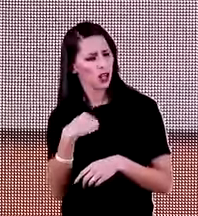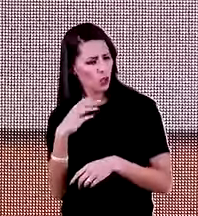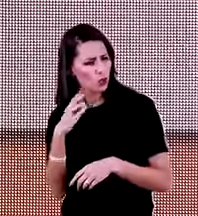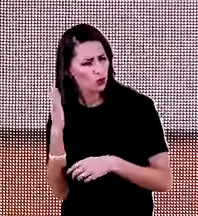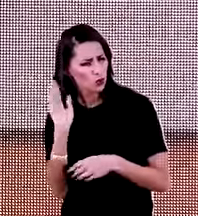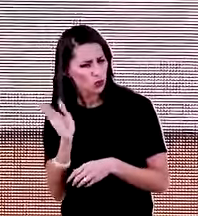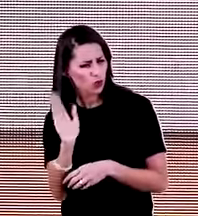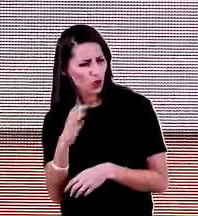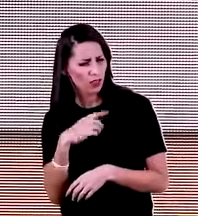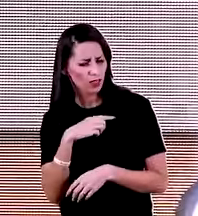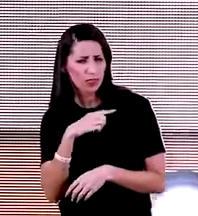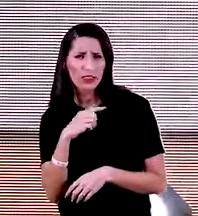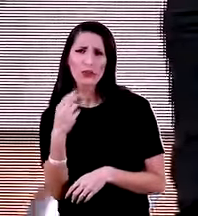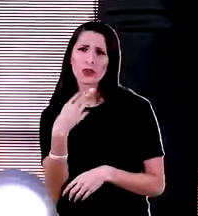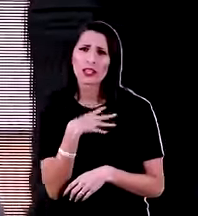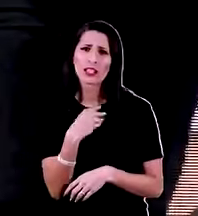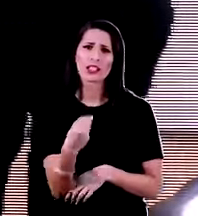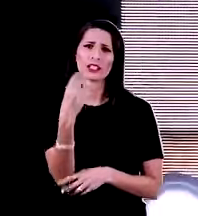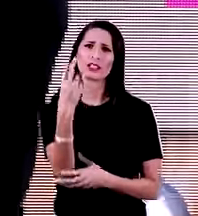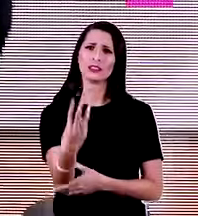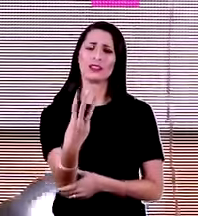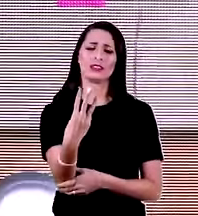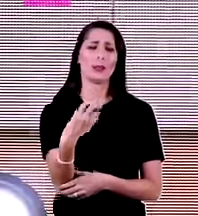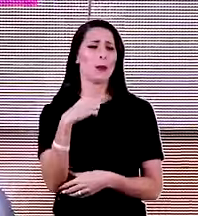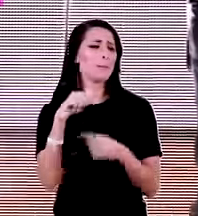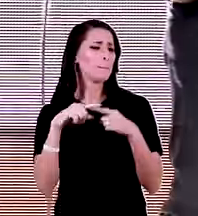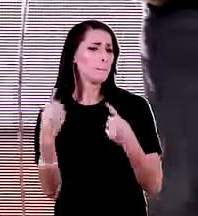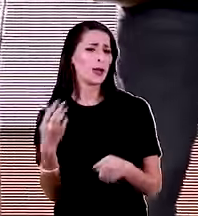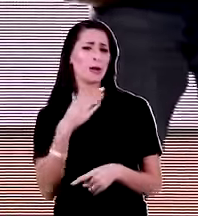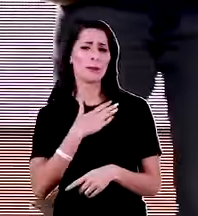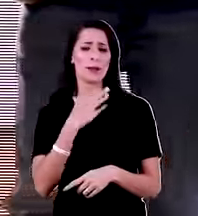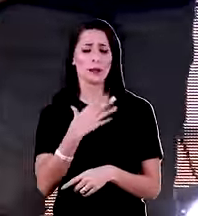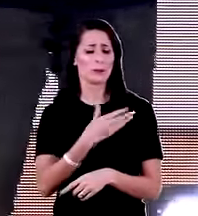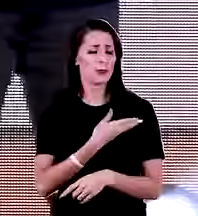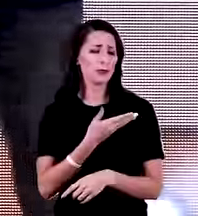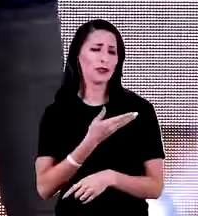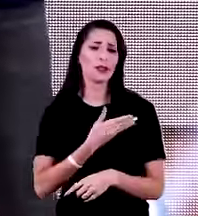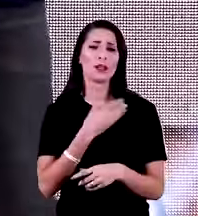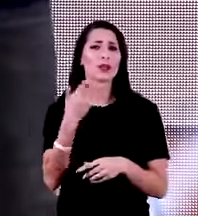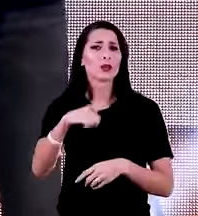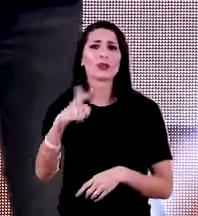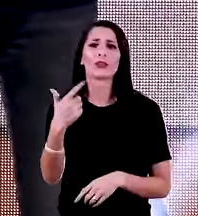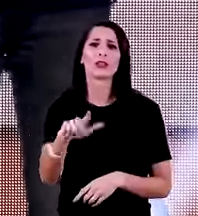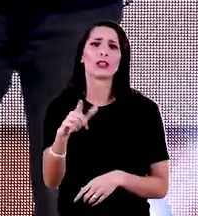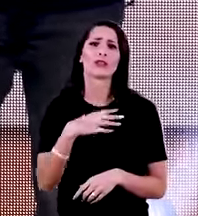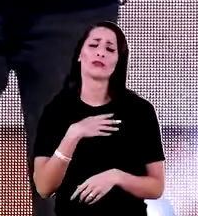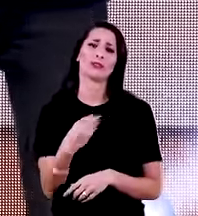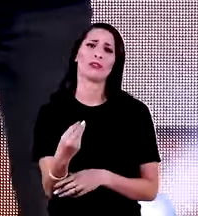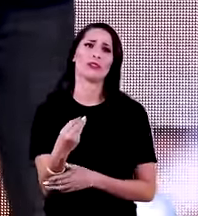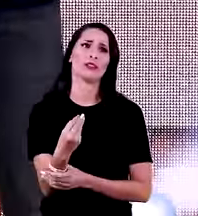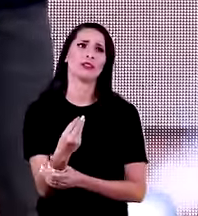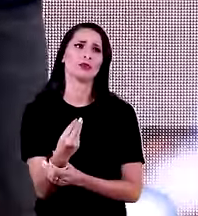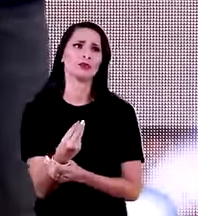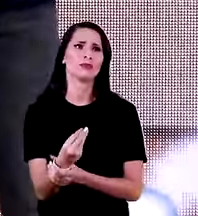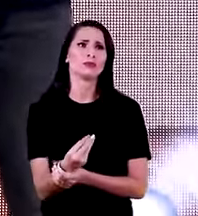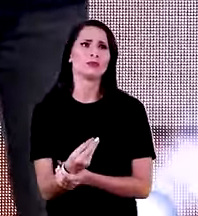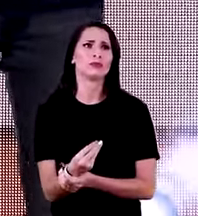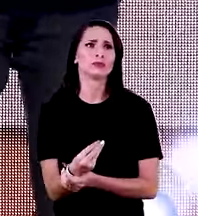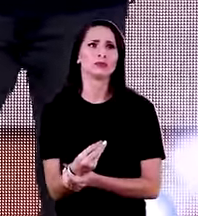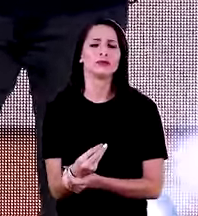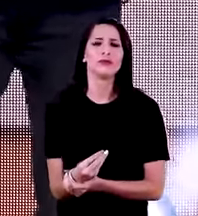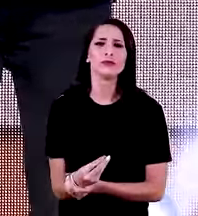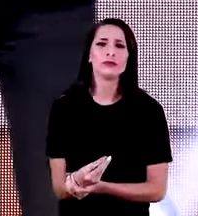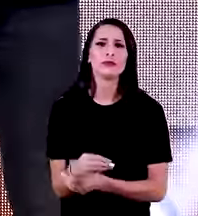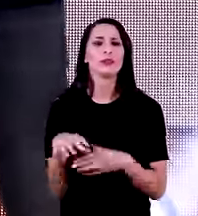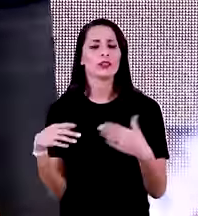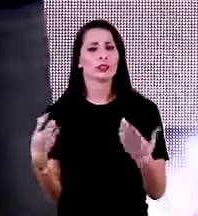tenho 2, eu já tenho 1, mas aquela minha amiga não tem. É por essa amiga que você vai se tornar uma Ruth essa noite. Eu